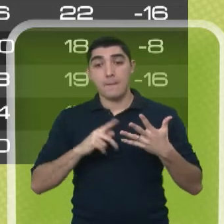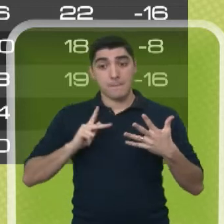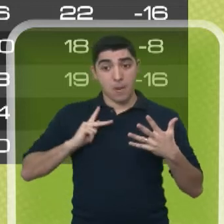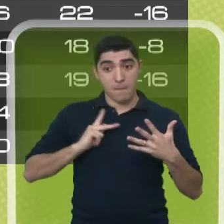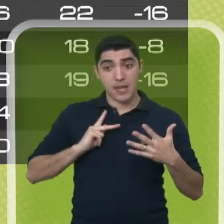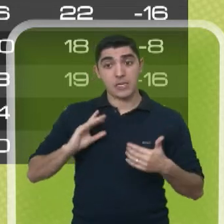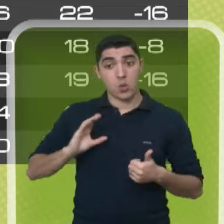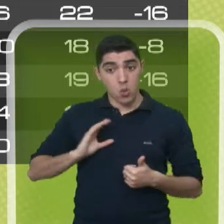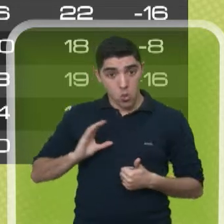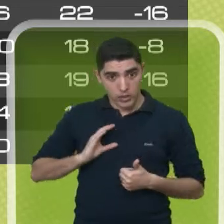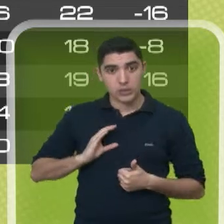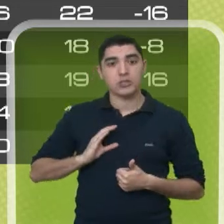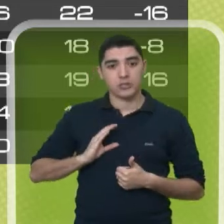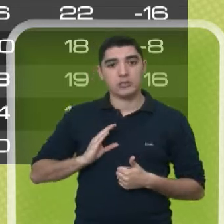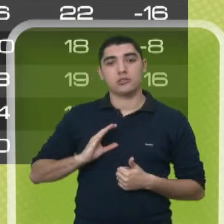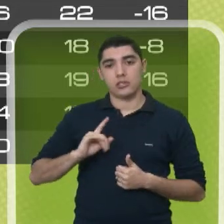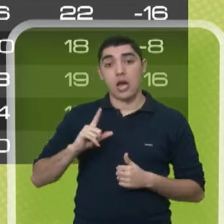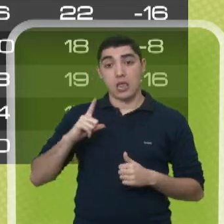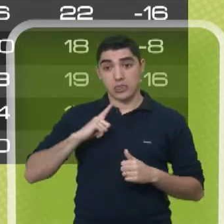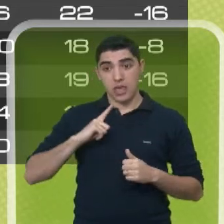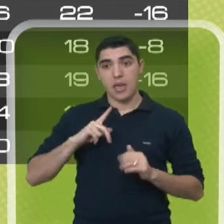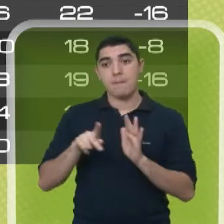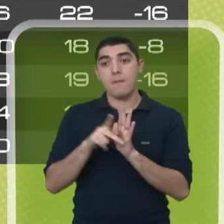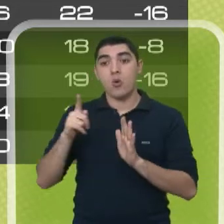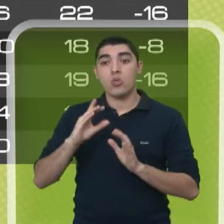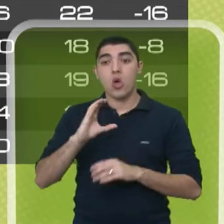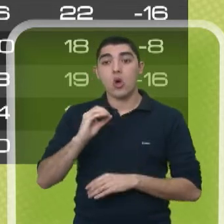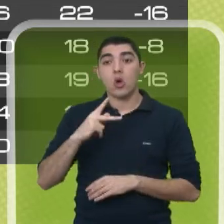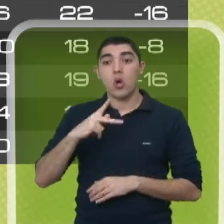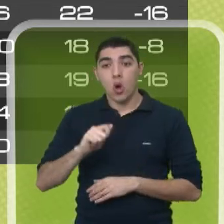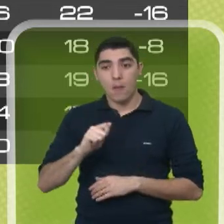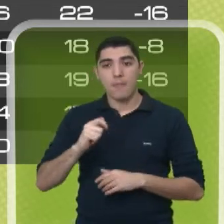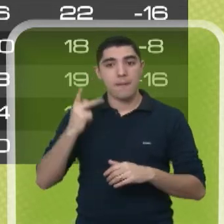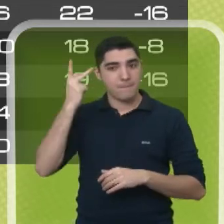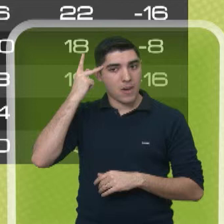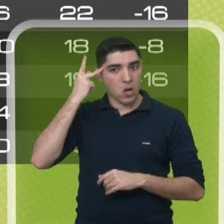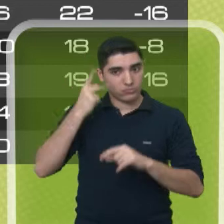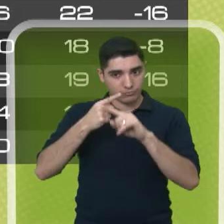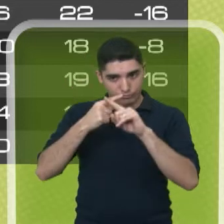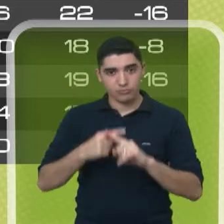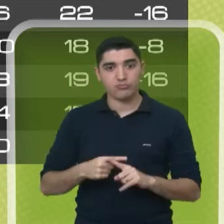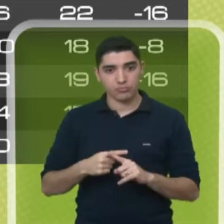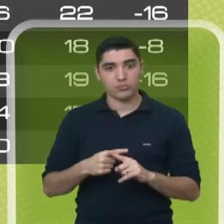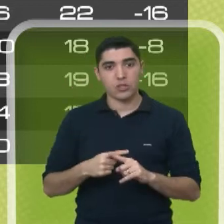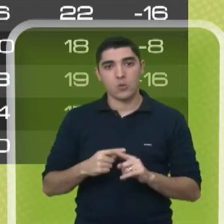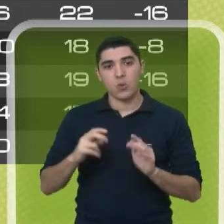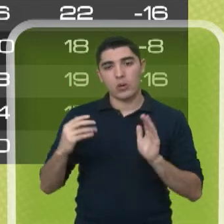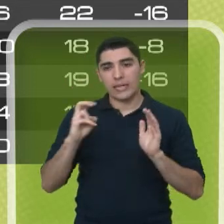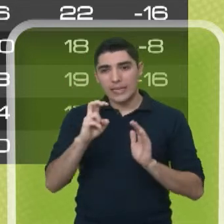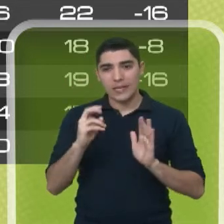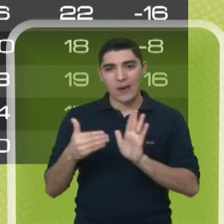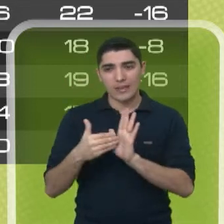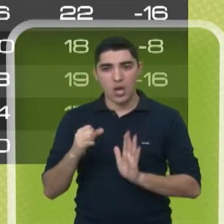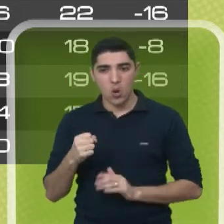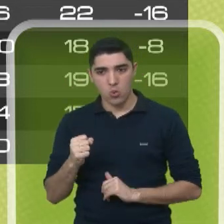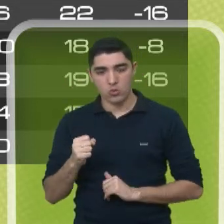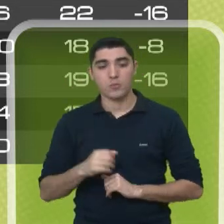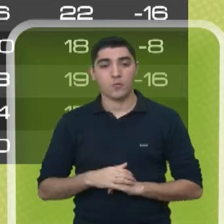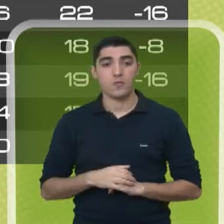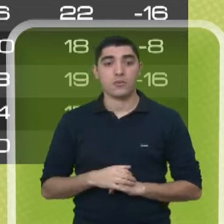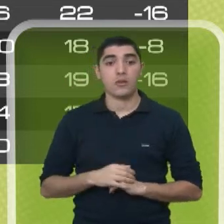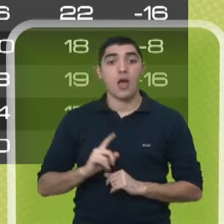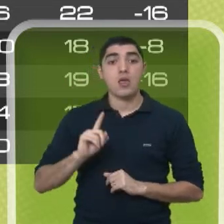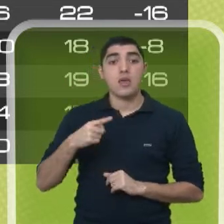Bernardo seriam as equipes que estariam classificadas para a Copa Paulista. Do 5º ao 8º disputam a Copa Paulista. Na parte que não